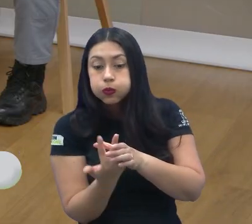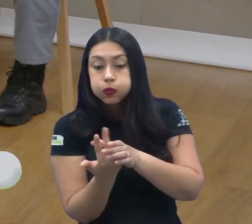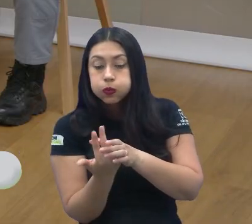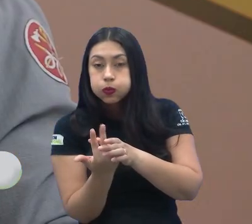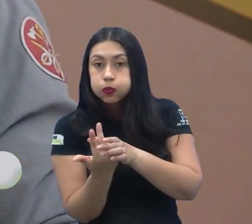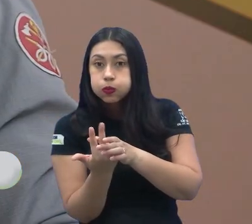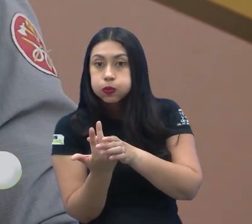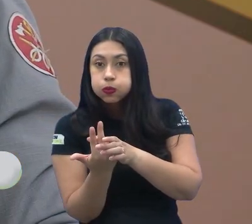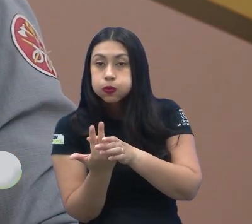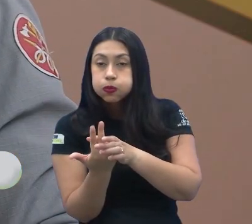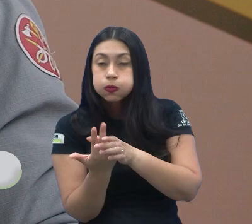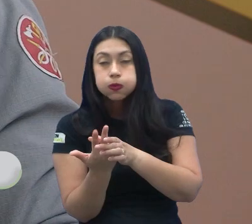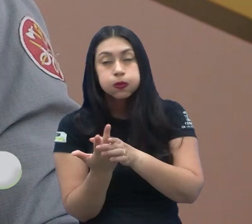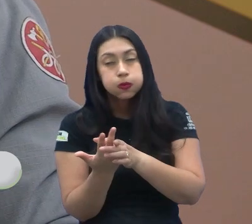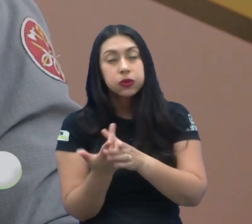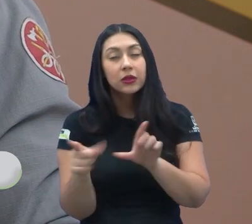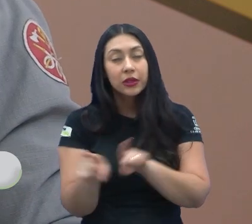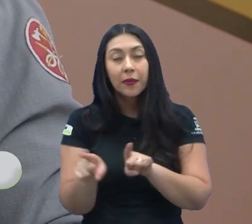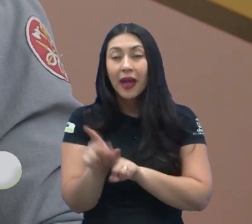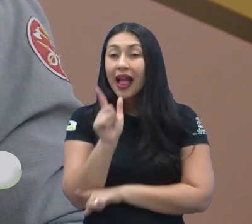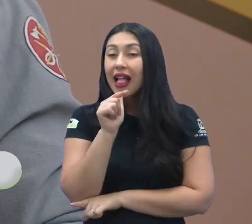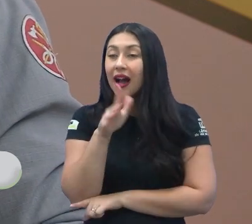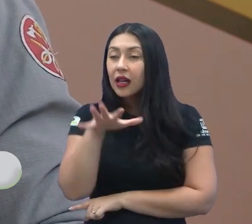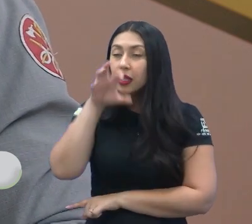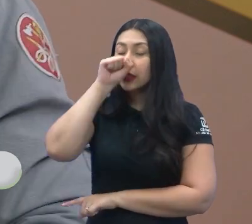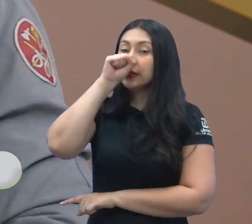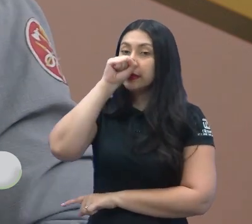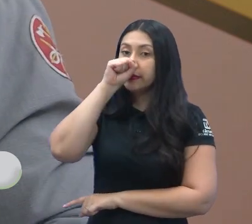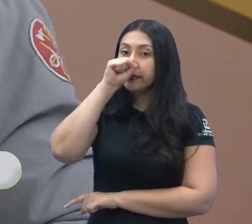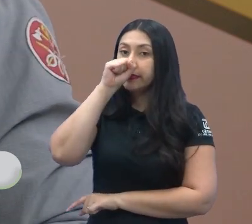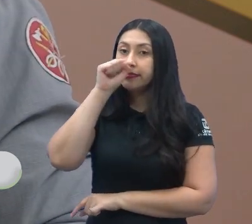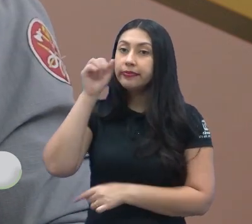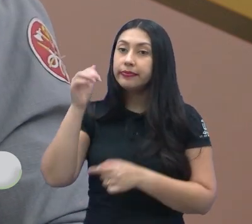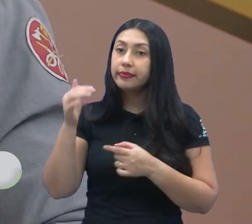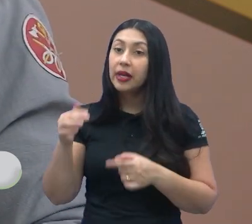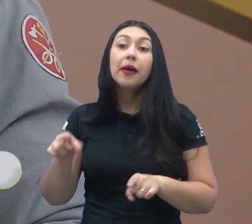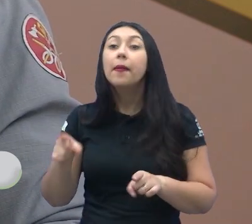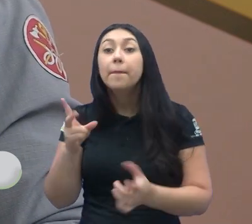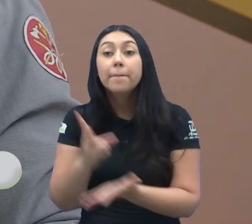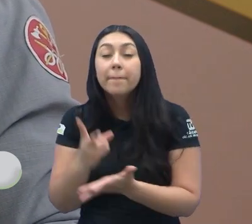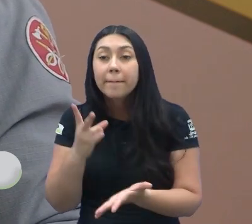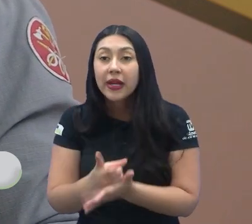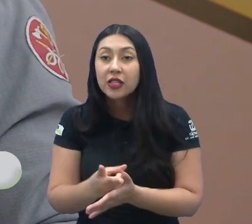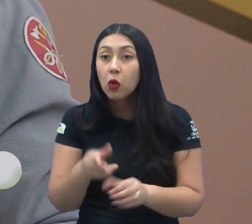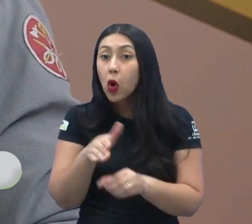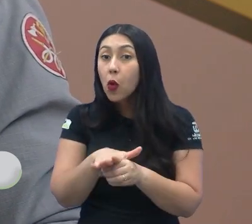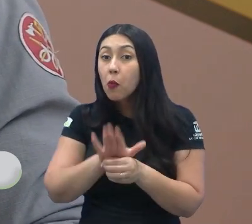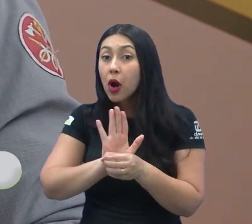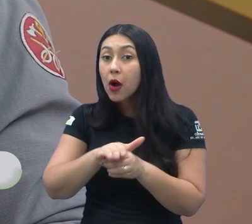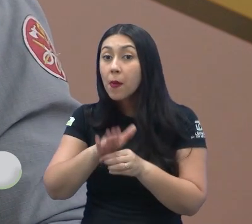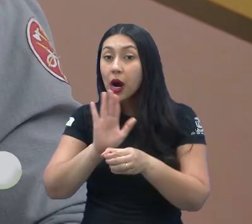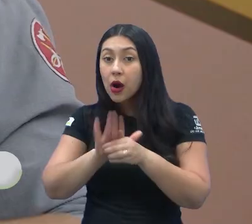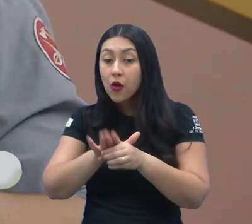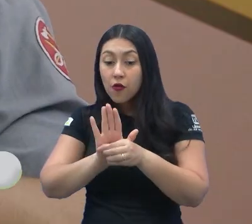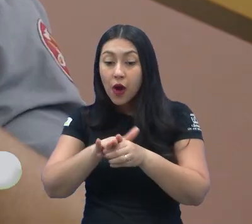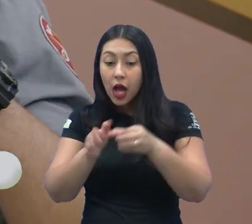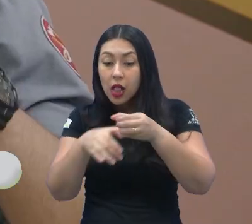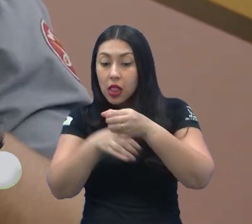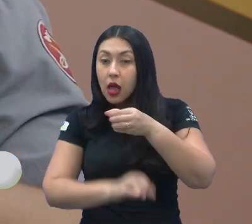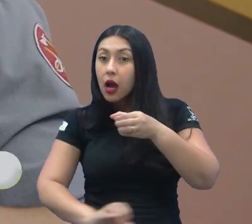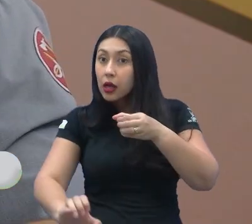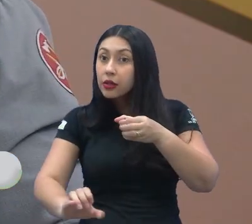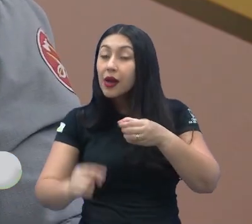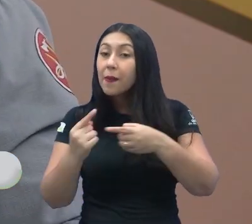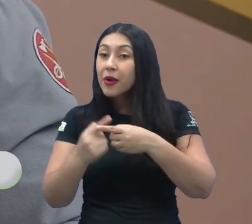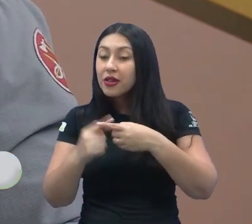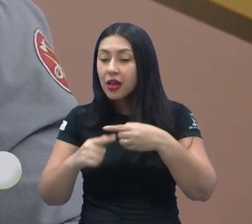líquido e se afogar nesse balde dessa bacia. Até mesmo privadas, já existem casos de criança que se afogou na privada, porque foi